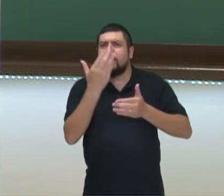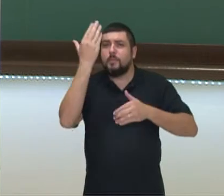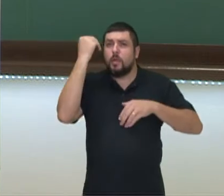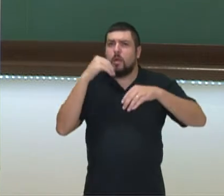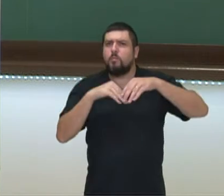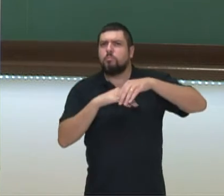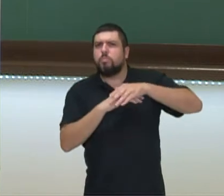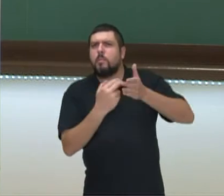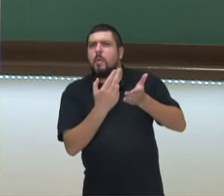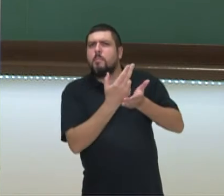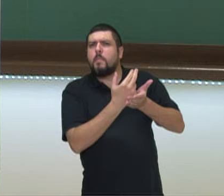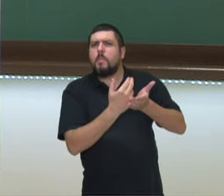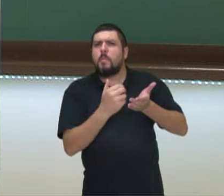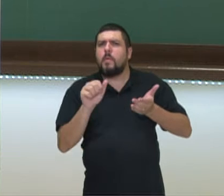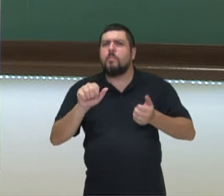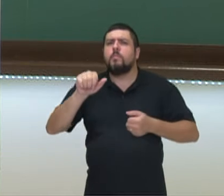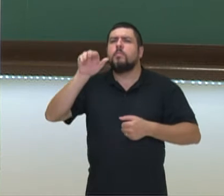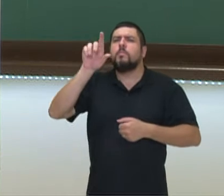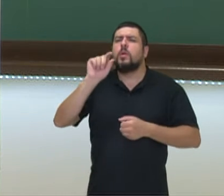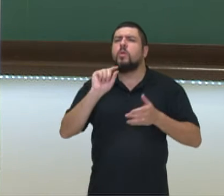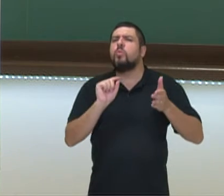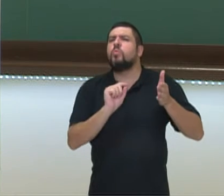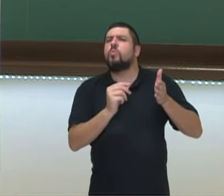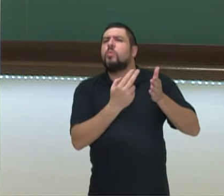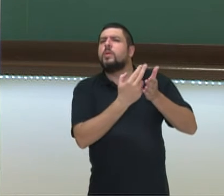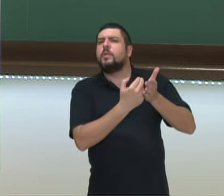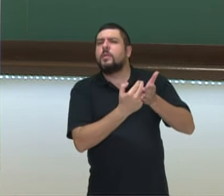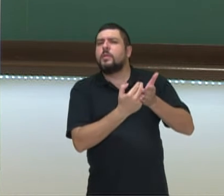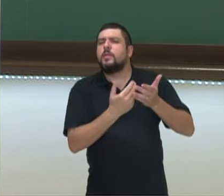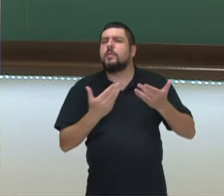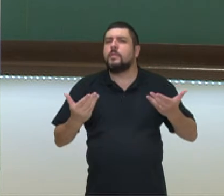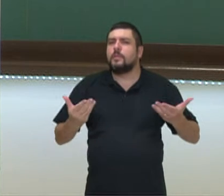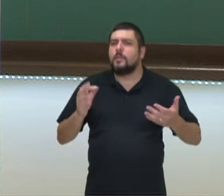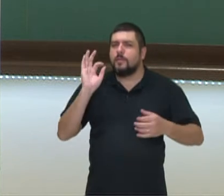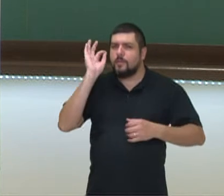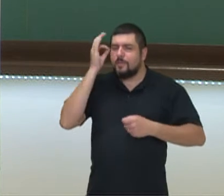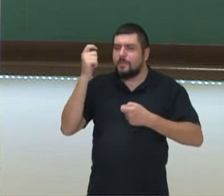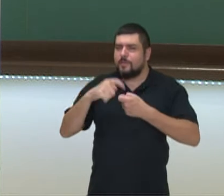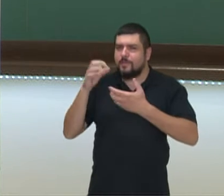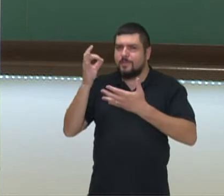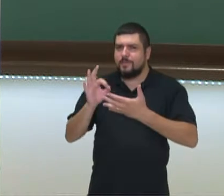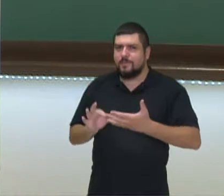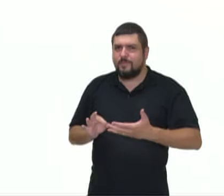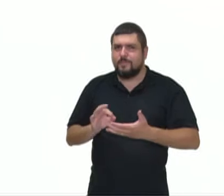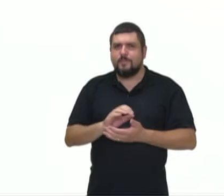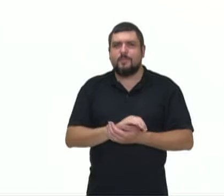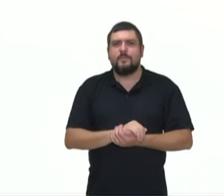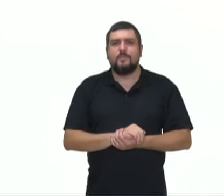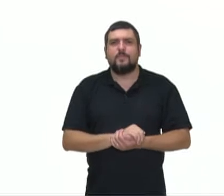da pré-história retratavam na sua arte rupestre? E a gente volta para fazer a correção.